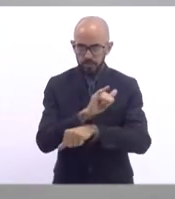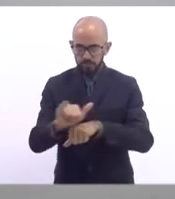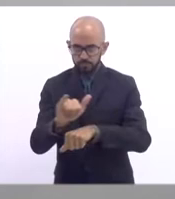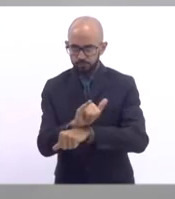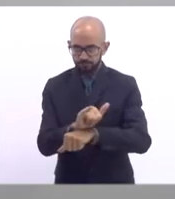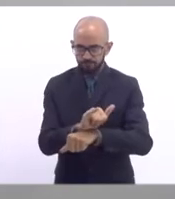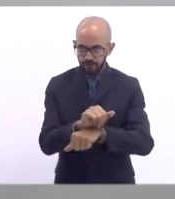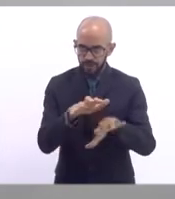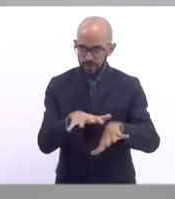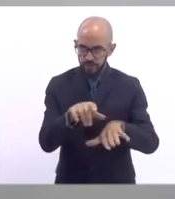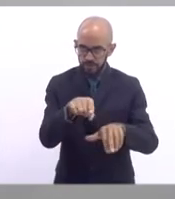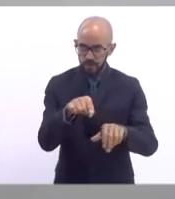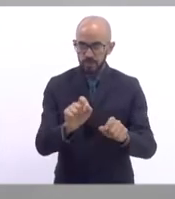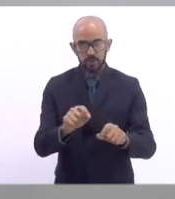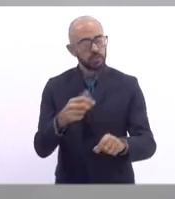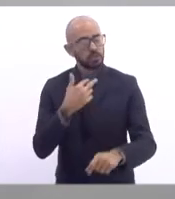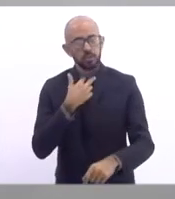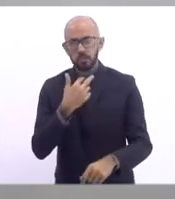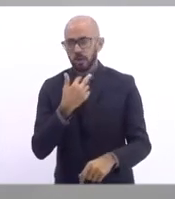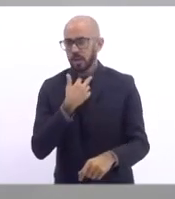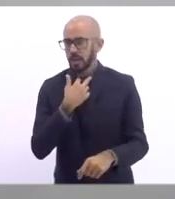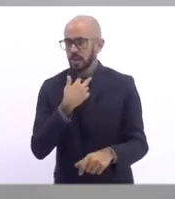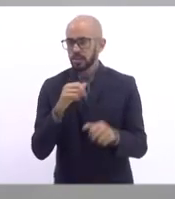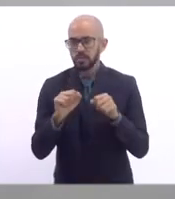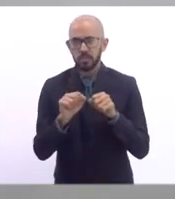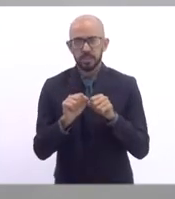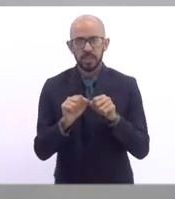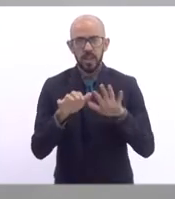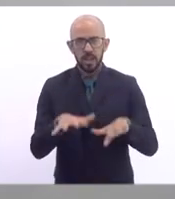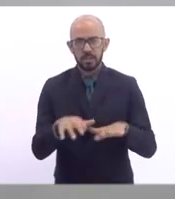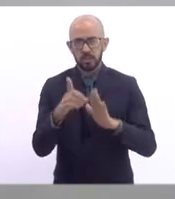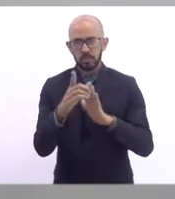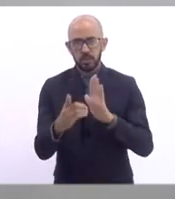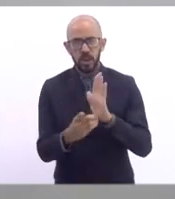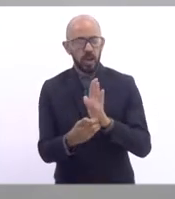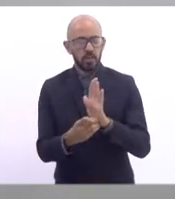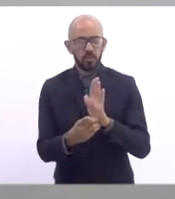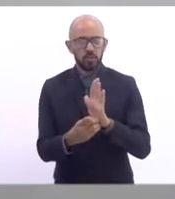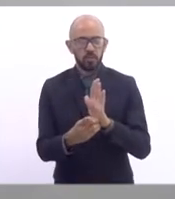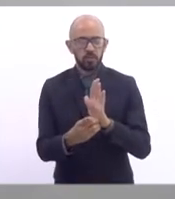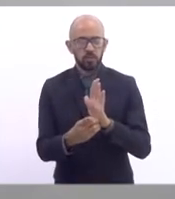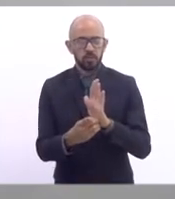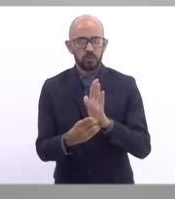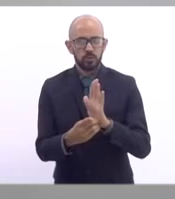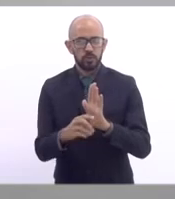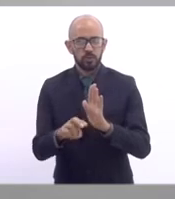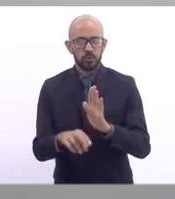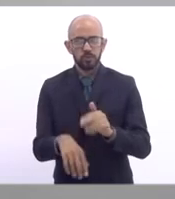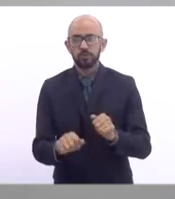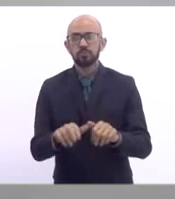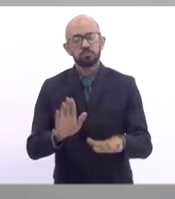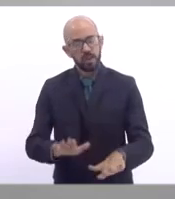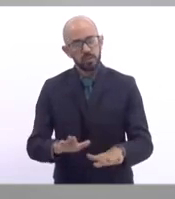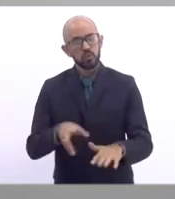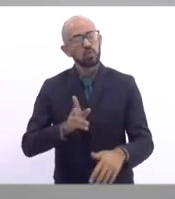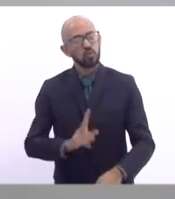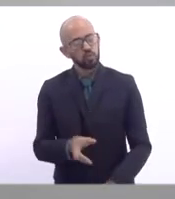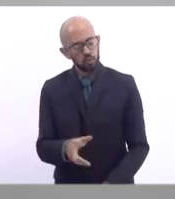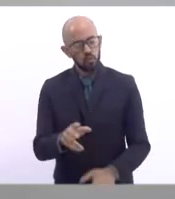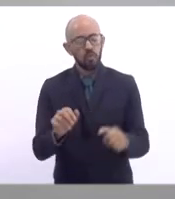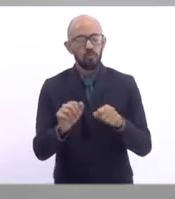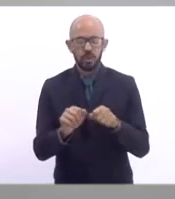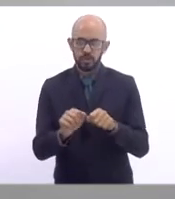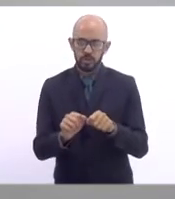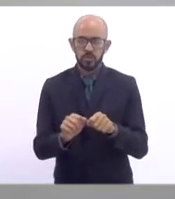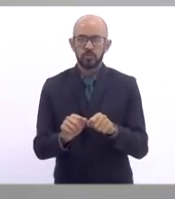ordem não poderiam ser feito por decreto de G nenhum né E continuo sendo feitos por decreto